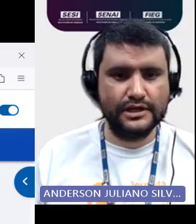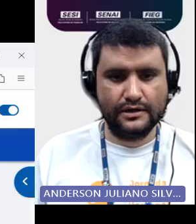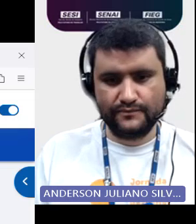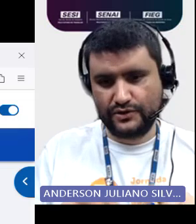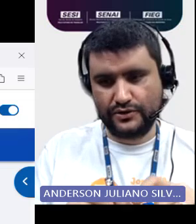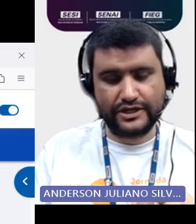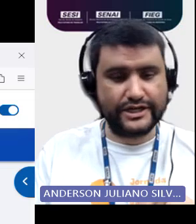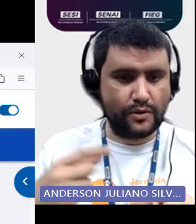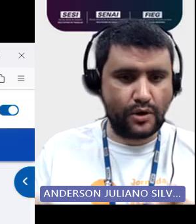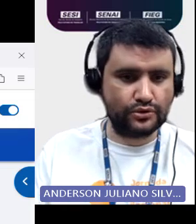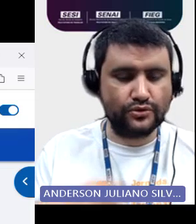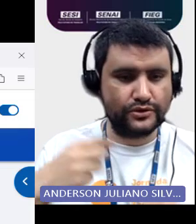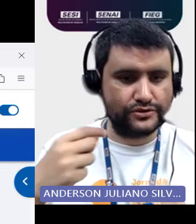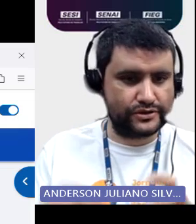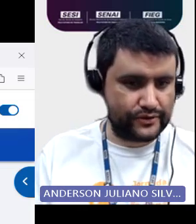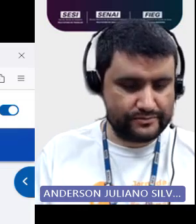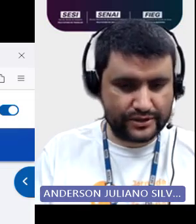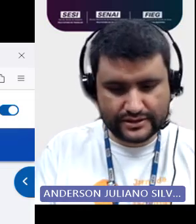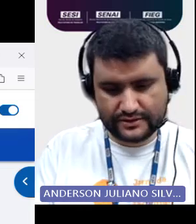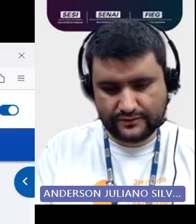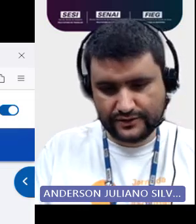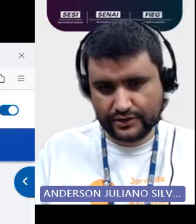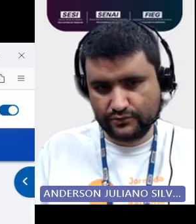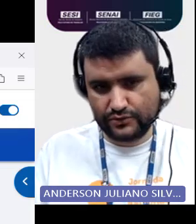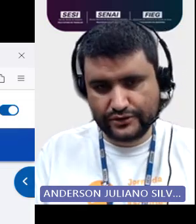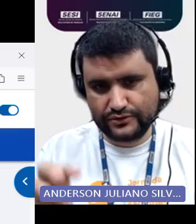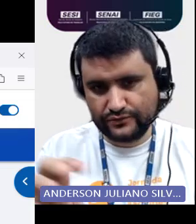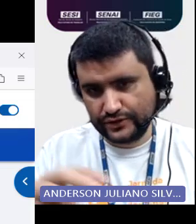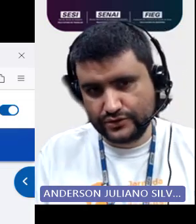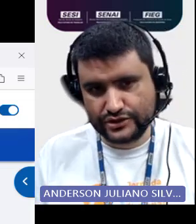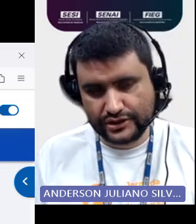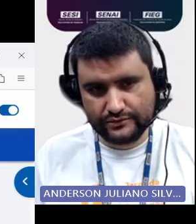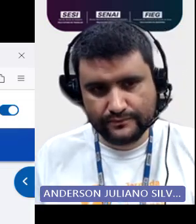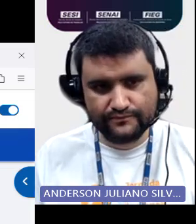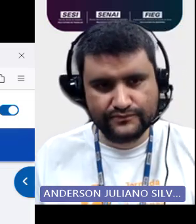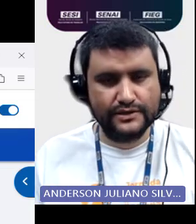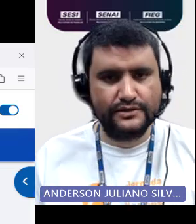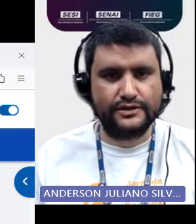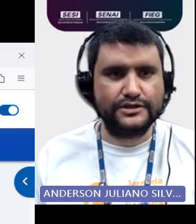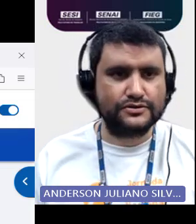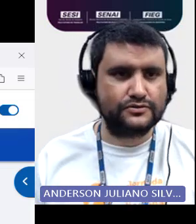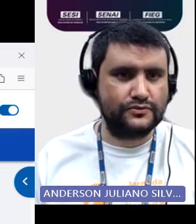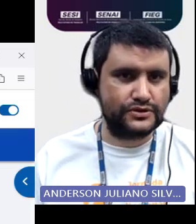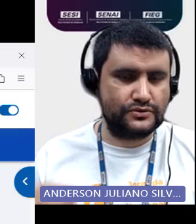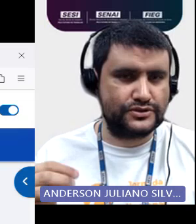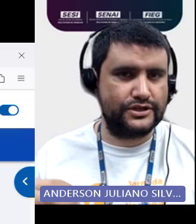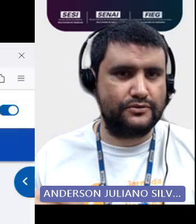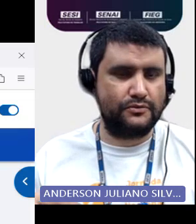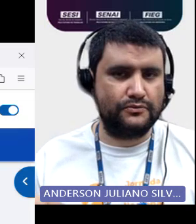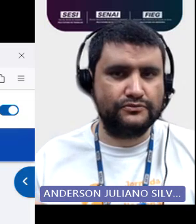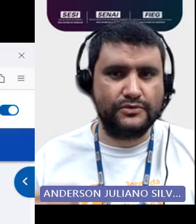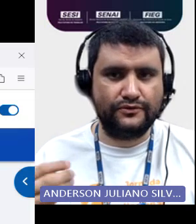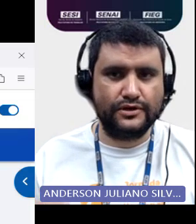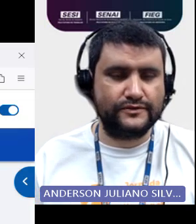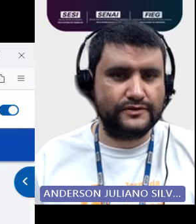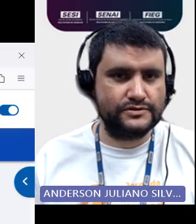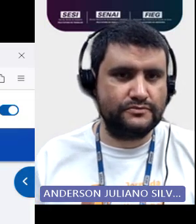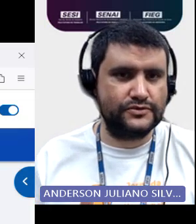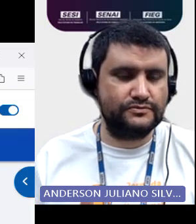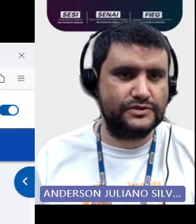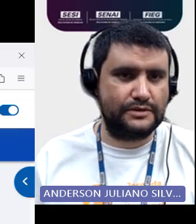né? Quem é o autor, quem é a empresa, fica no canto inferior direito, né? Isso considerando uma